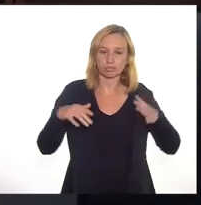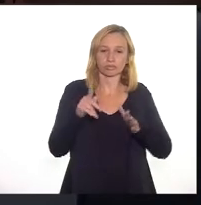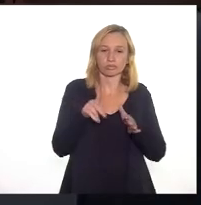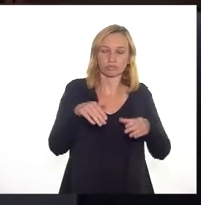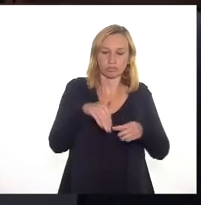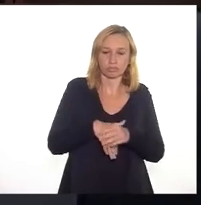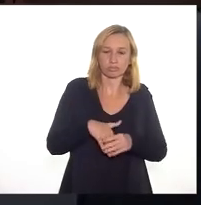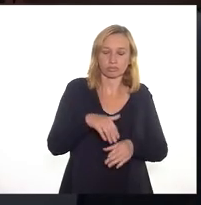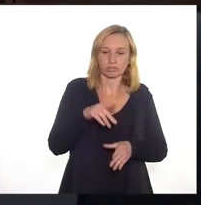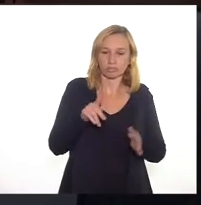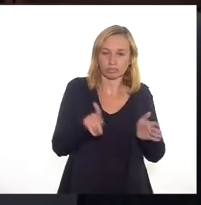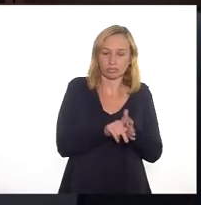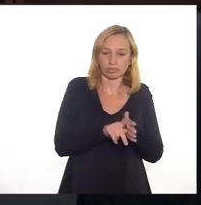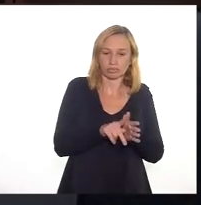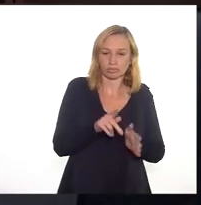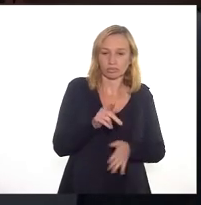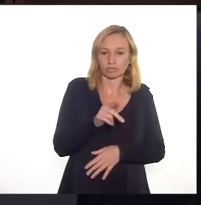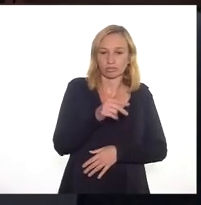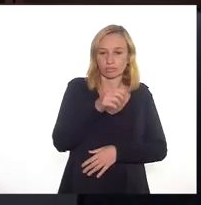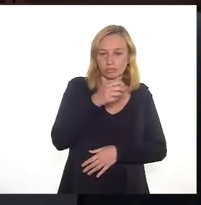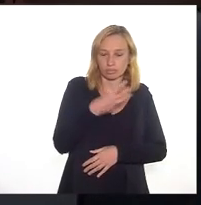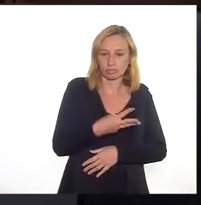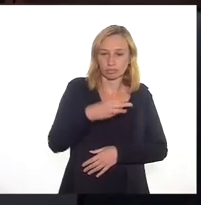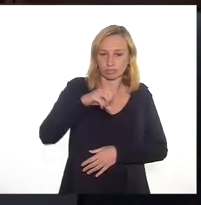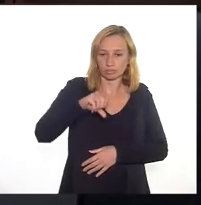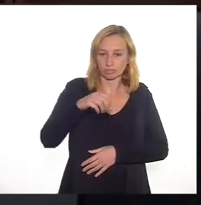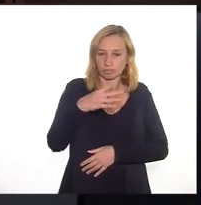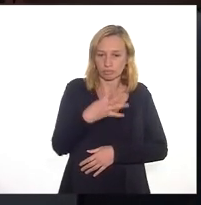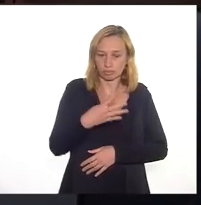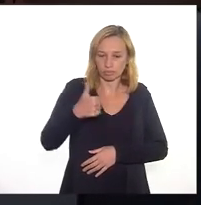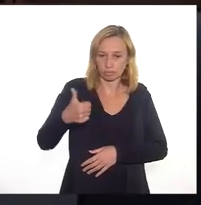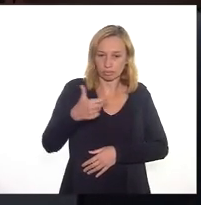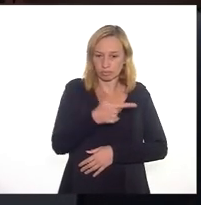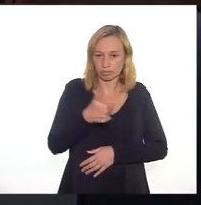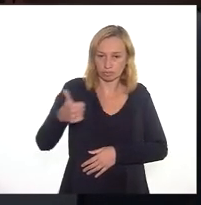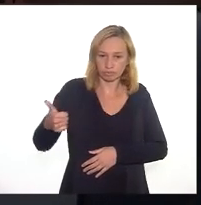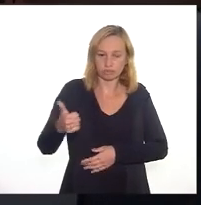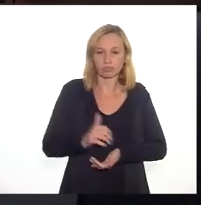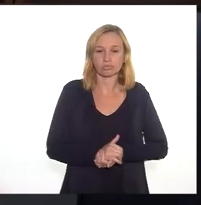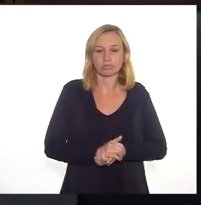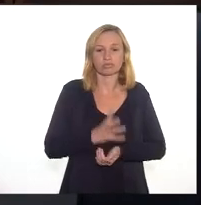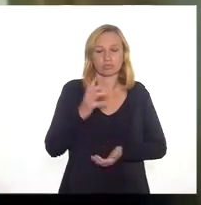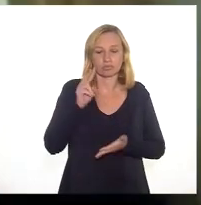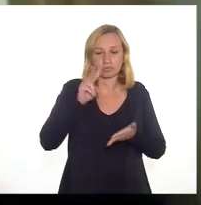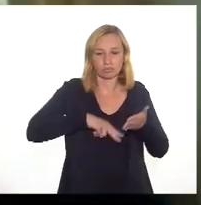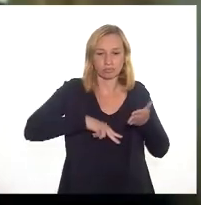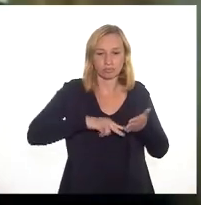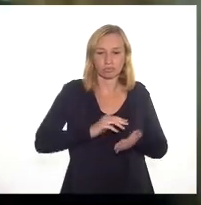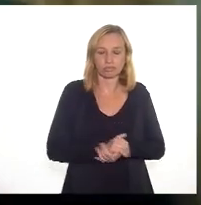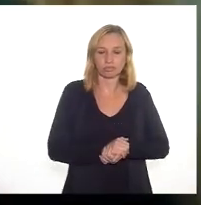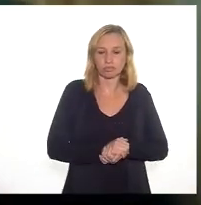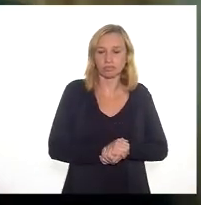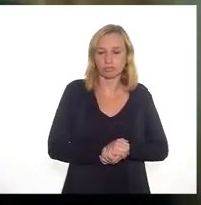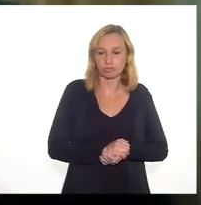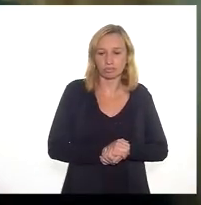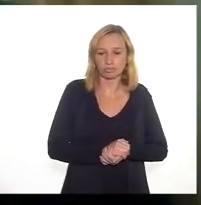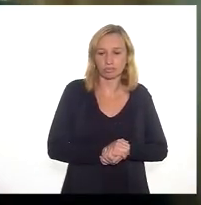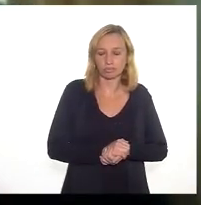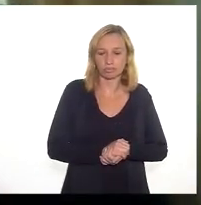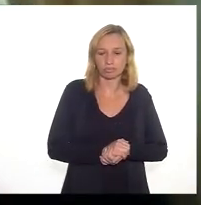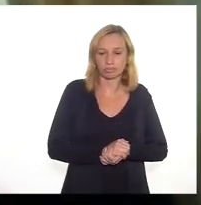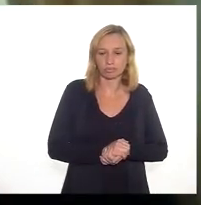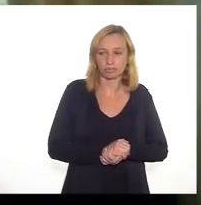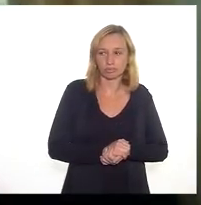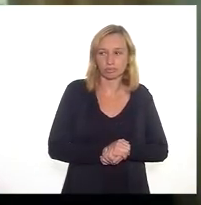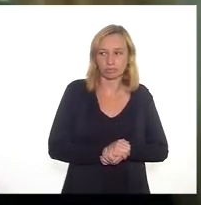lei 3941 de 2021. Deputado Márcio. Eu vou fazer a leitura do parecer, senhor presidente, repito, se